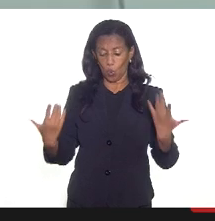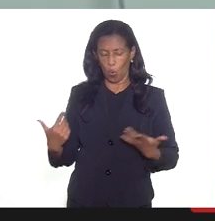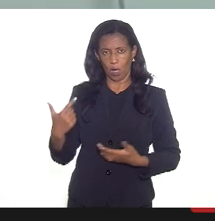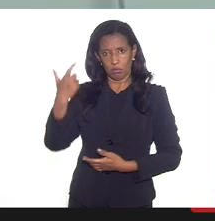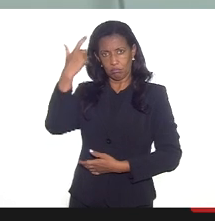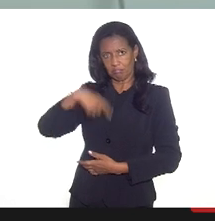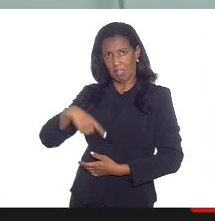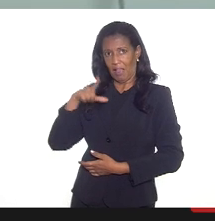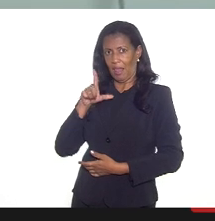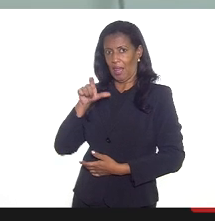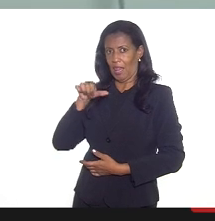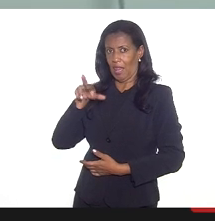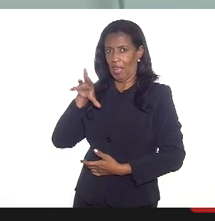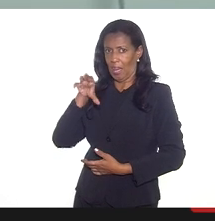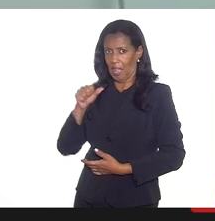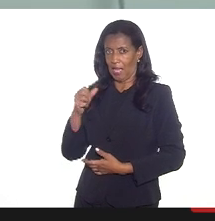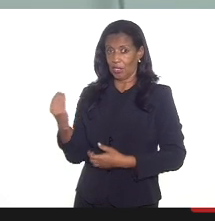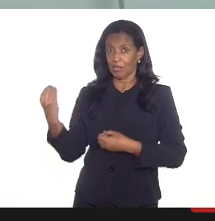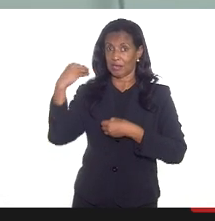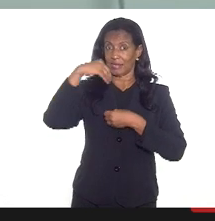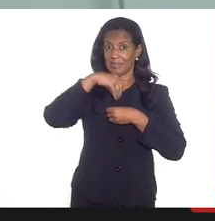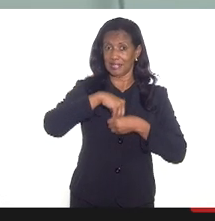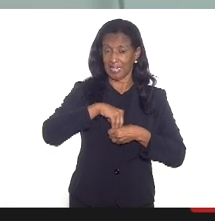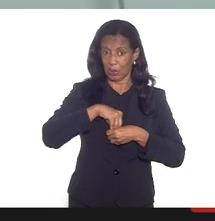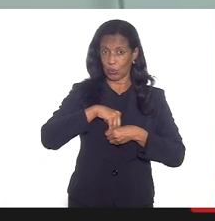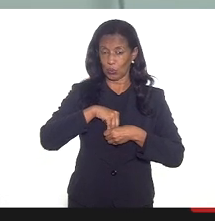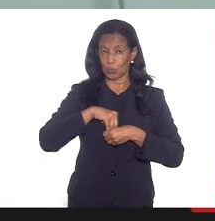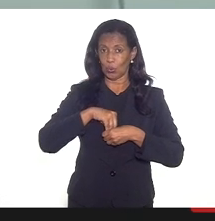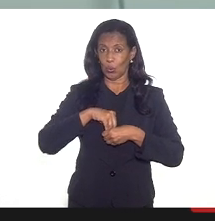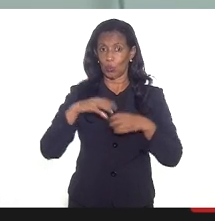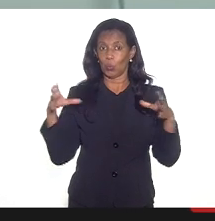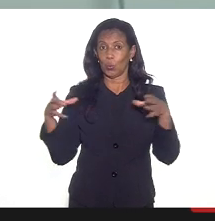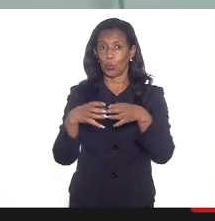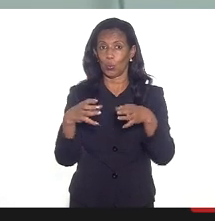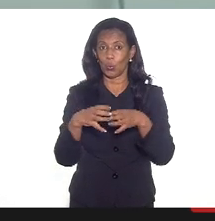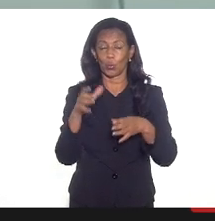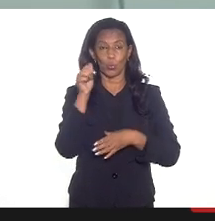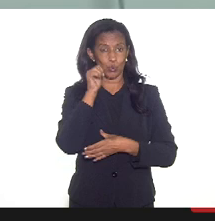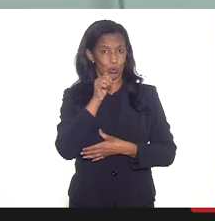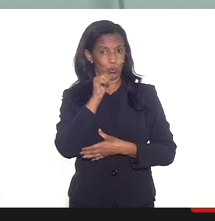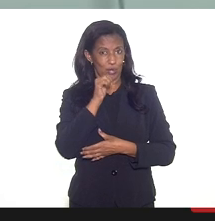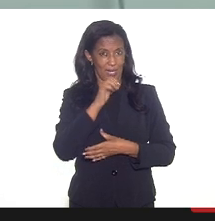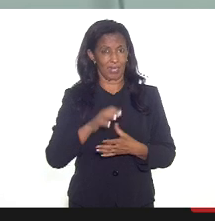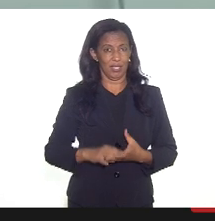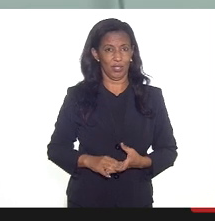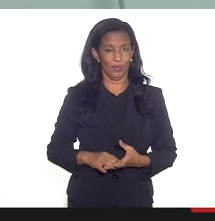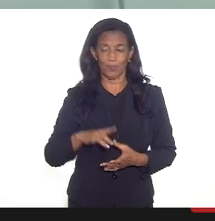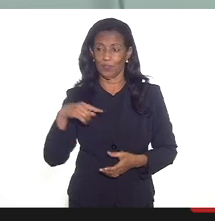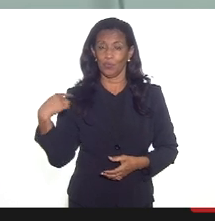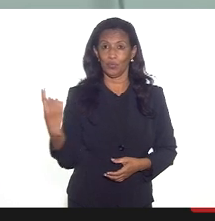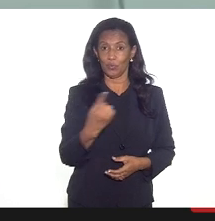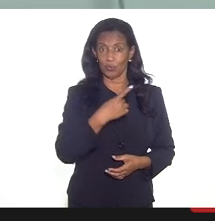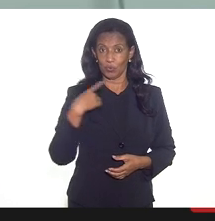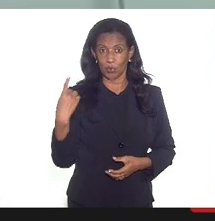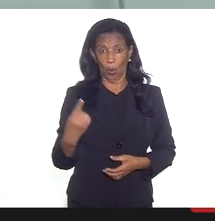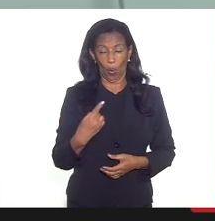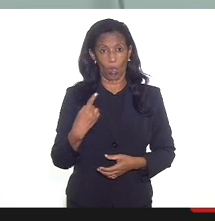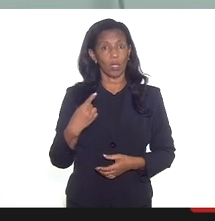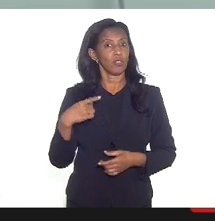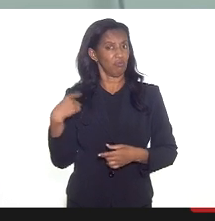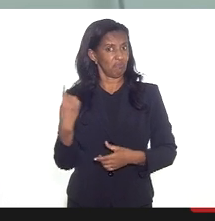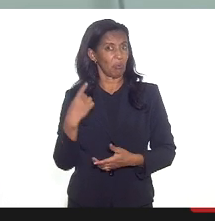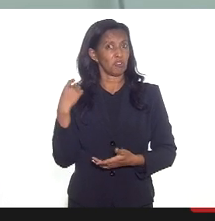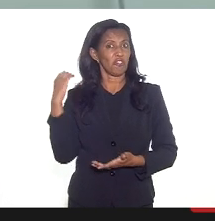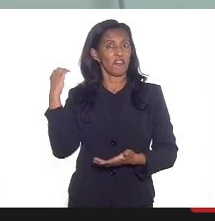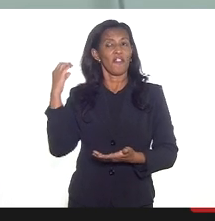somos mulheres e estamos inseridas dentro da classe sexual das mulheres, dentro do patriarcado. Nós somos vítimas de violência porque